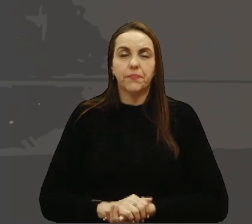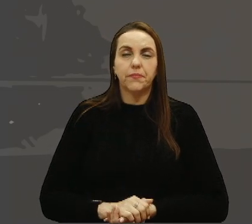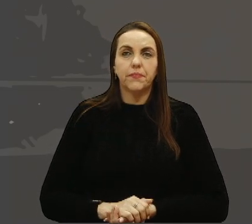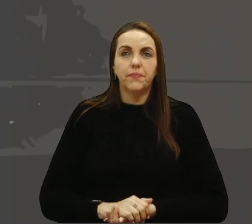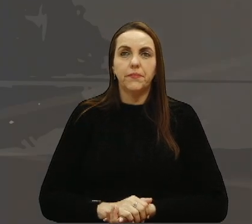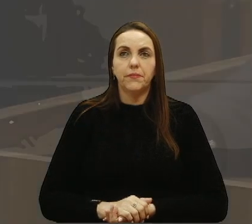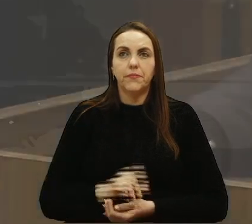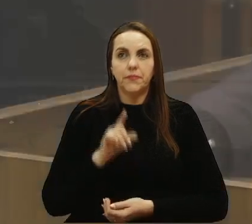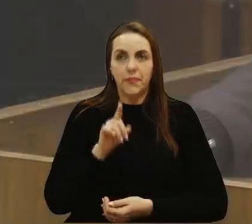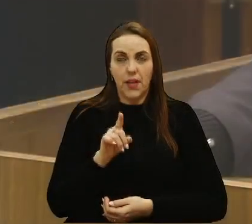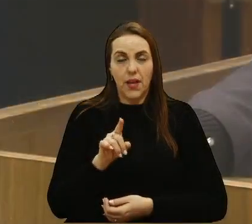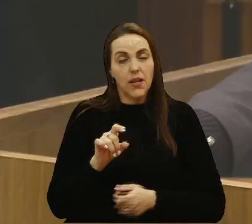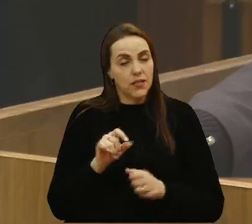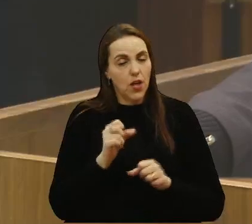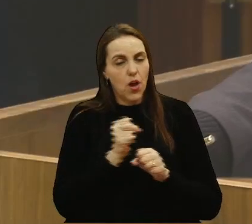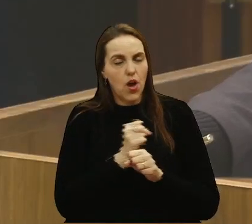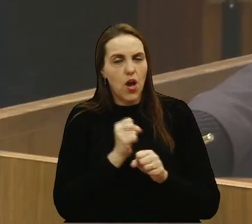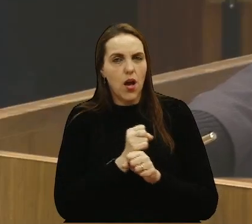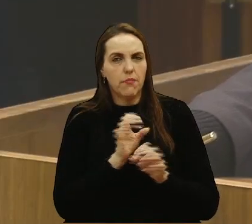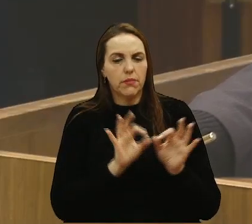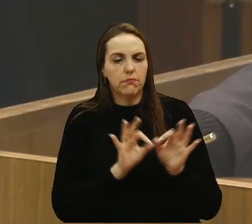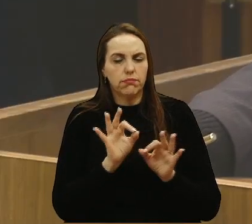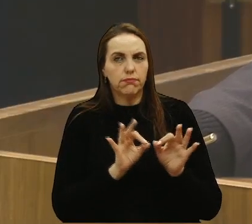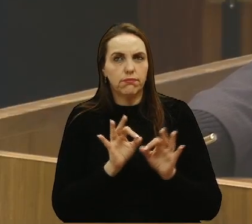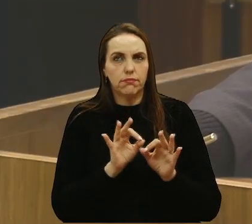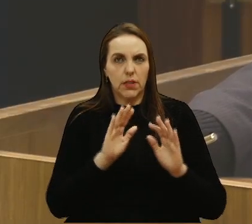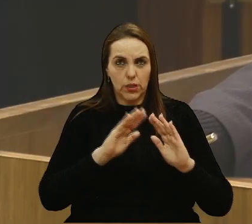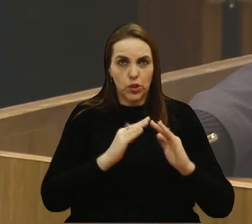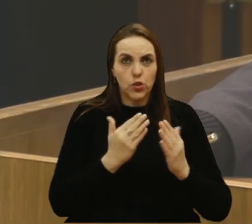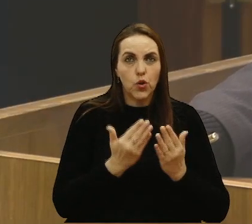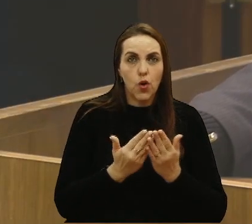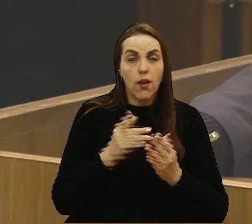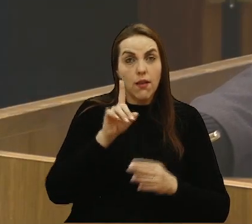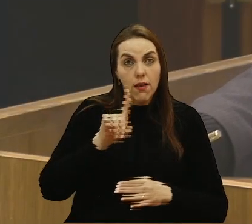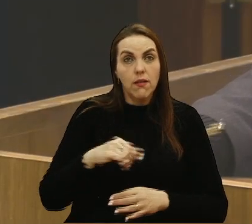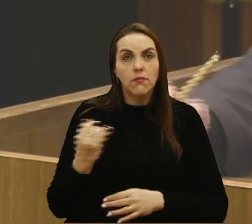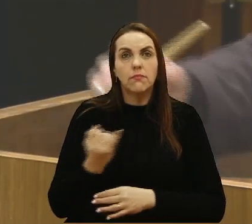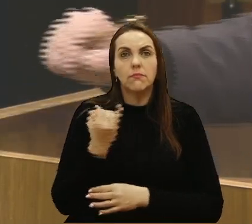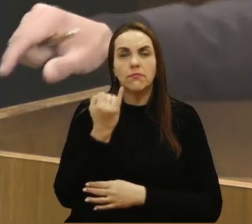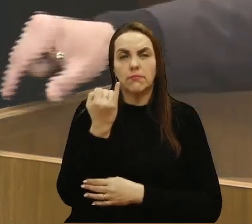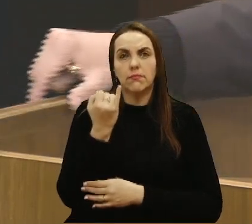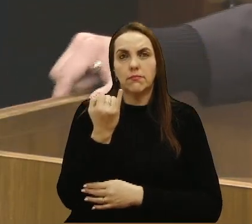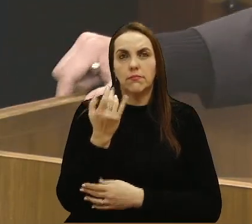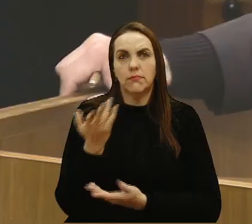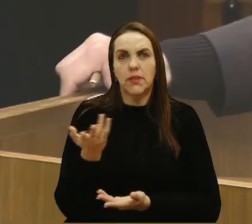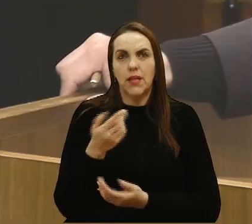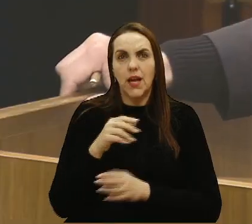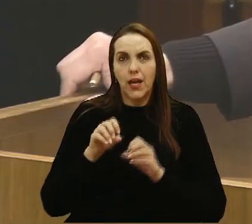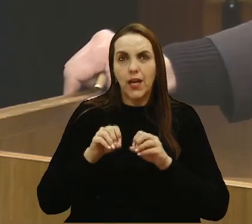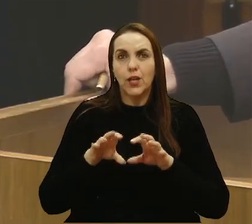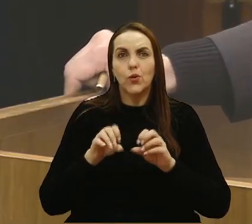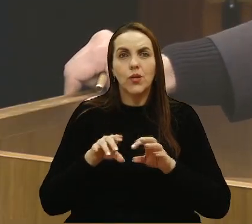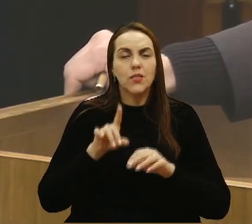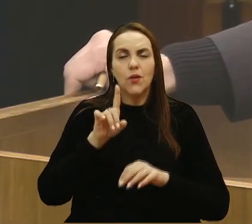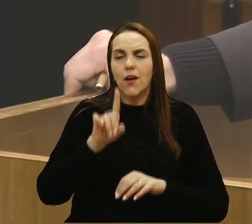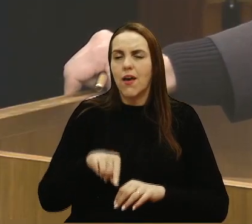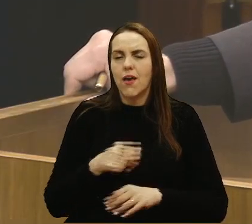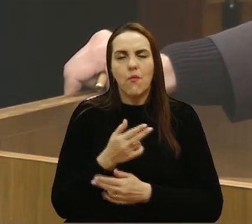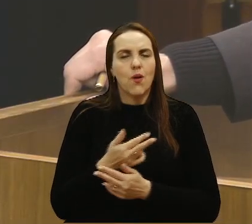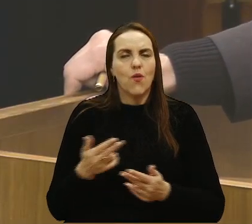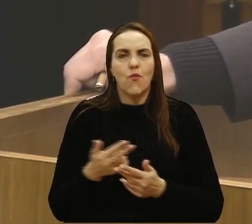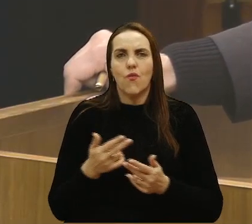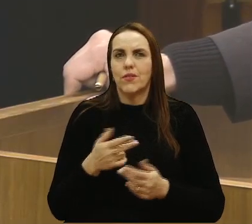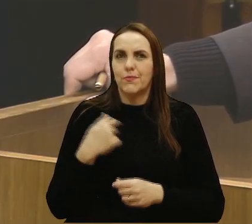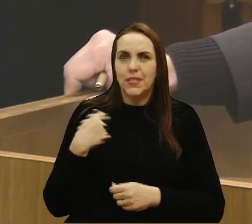Essas benfeitorias é algo nobre. Volto a frisar, educação é algo que nós temos